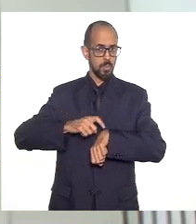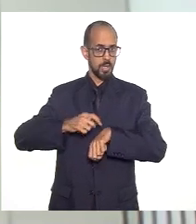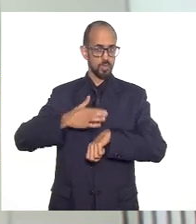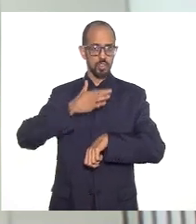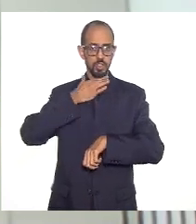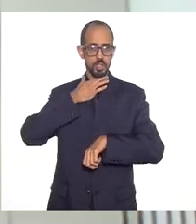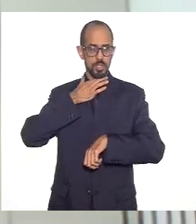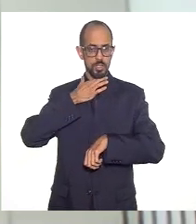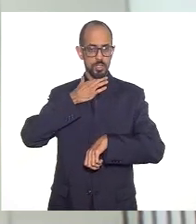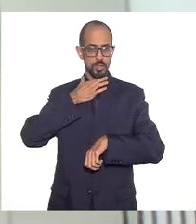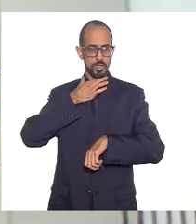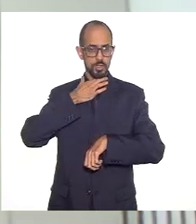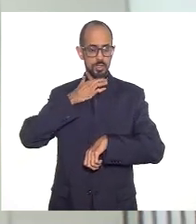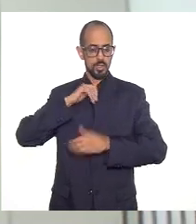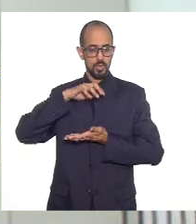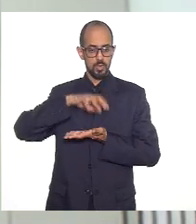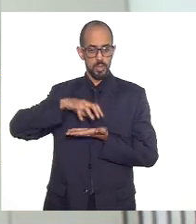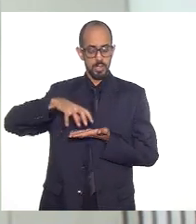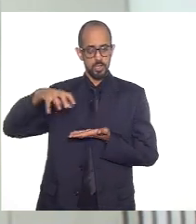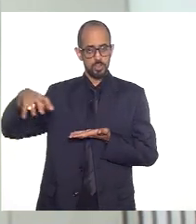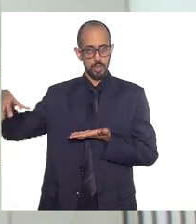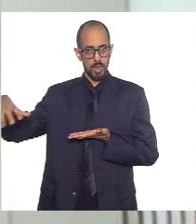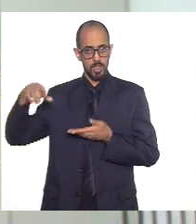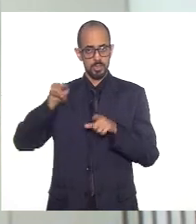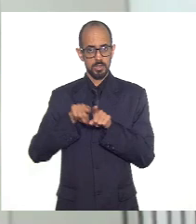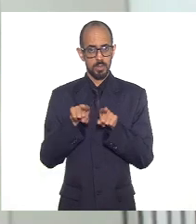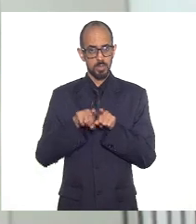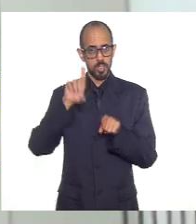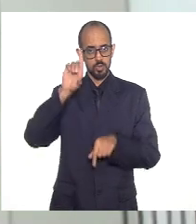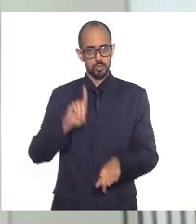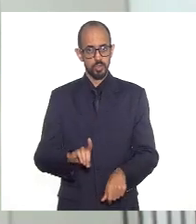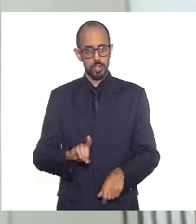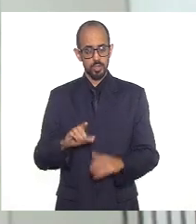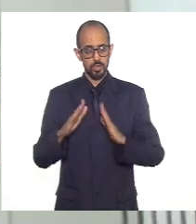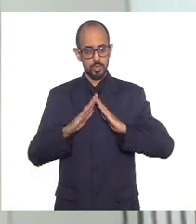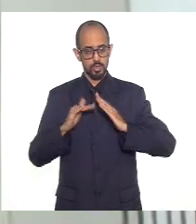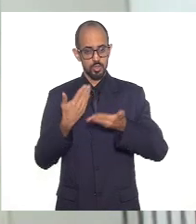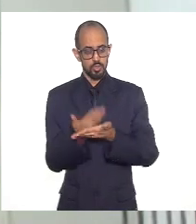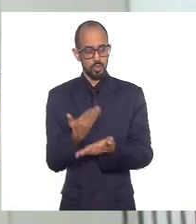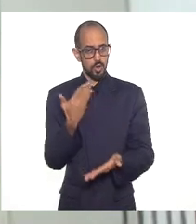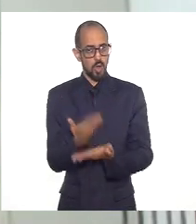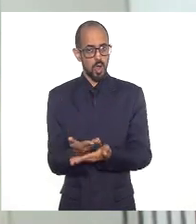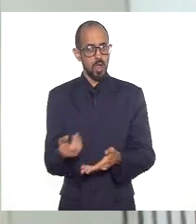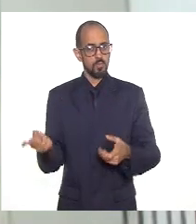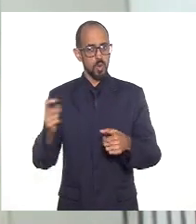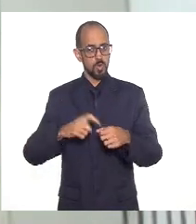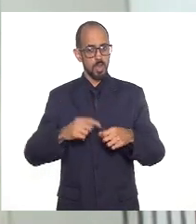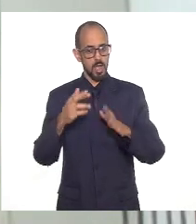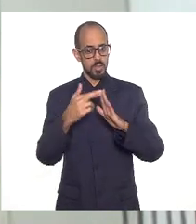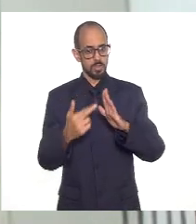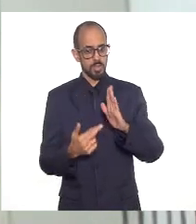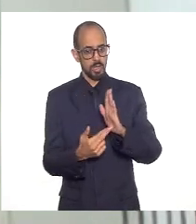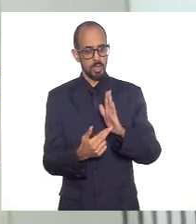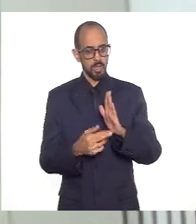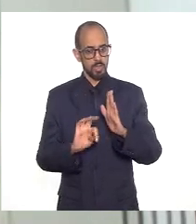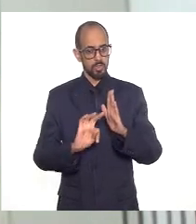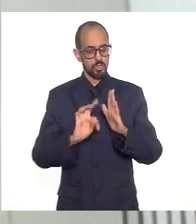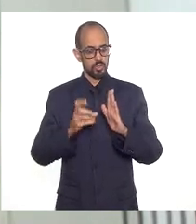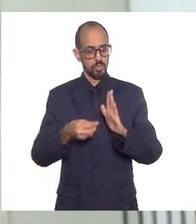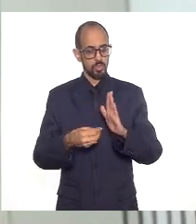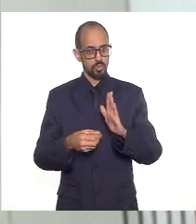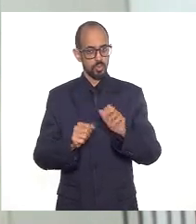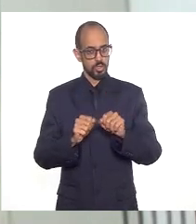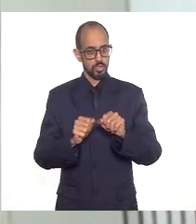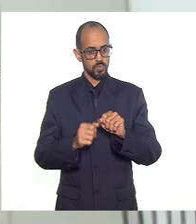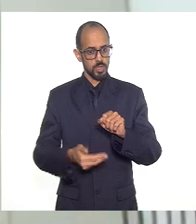do ponto de vista das regionais quanto do ponto de vista das direções escolares, é voltar ao critério de quem indica, do compadrio político,